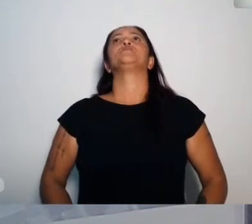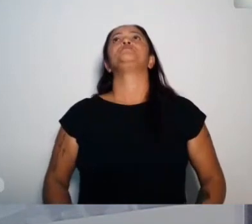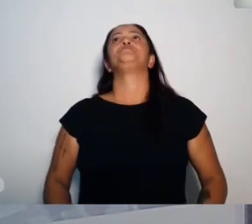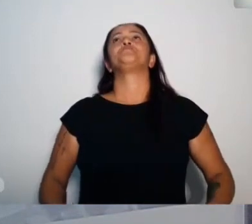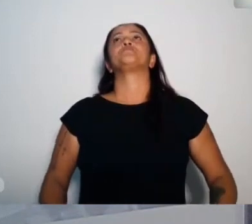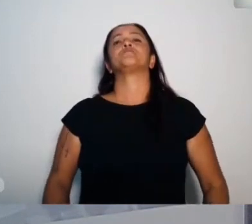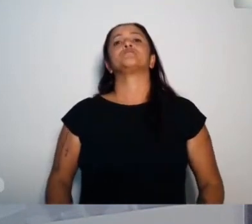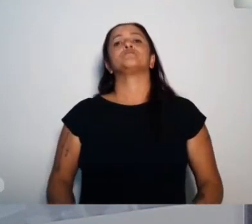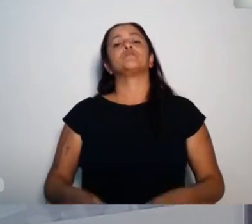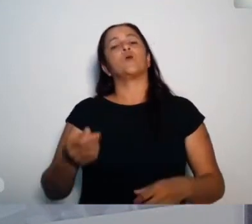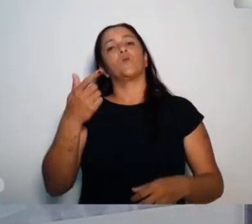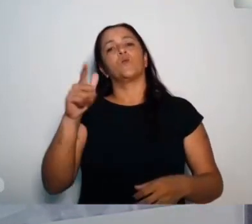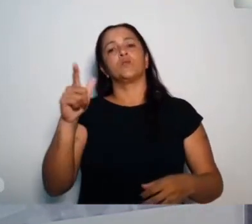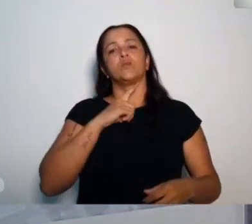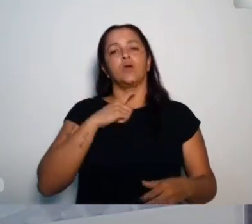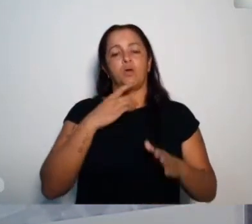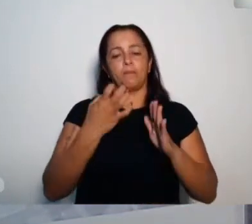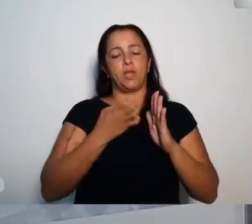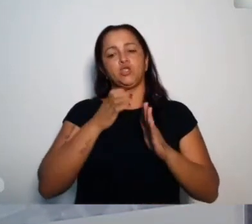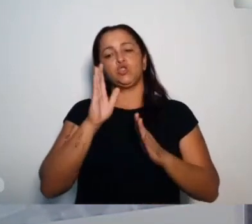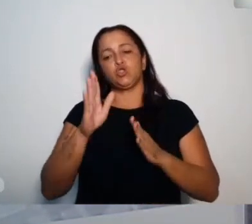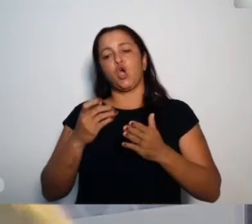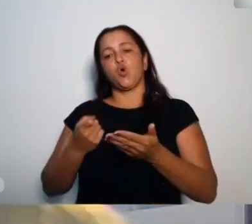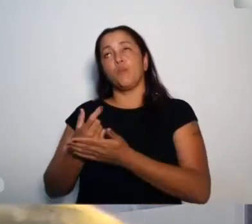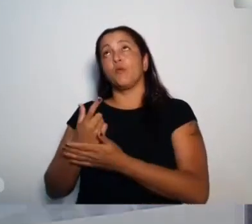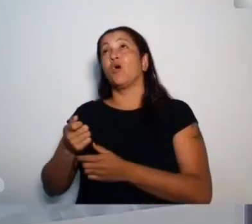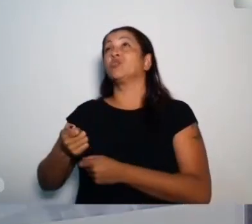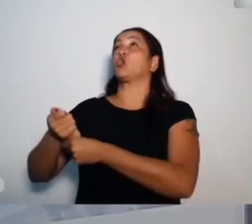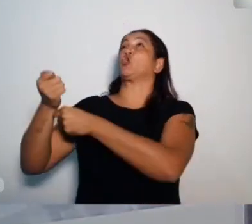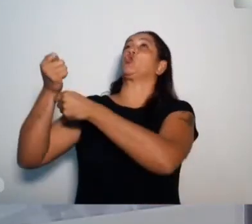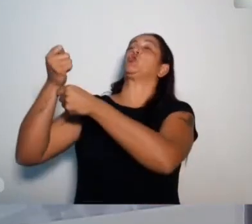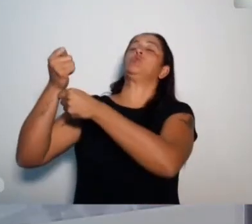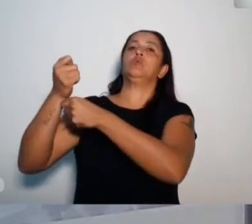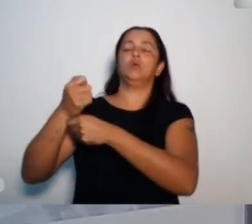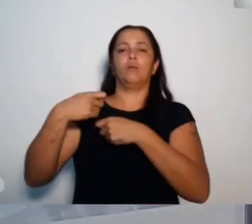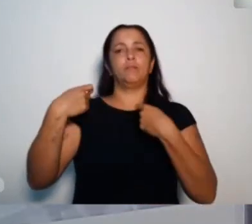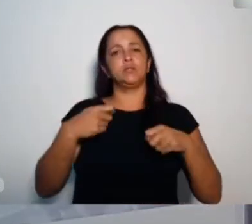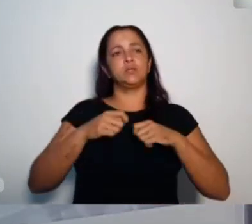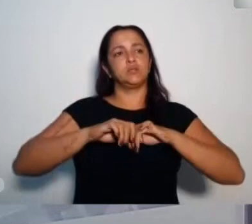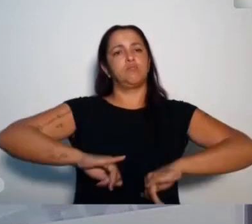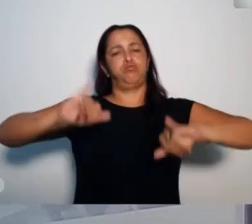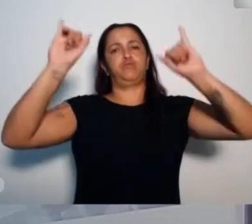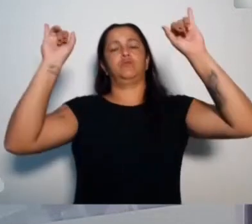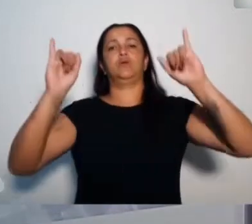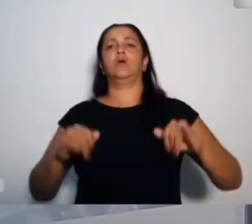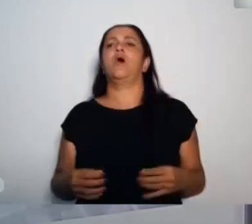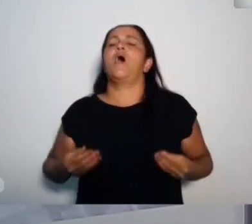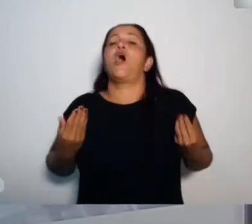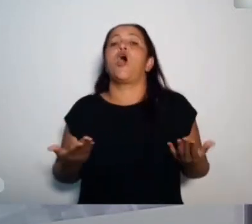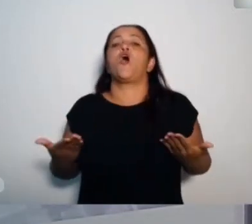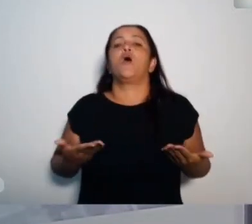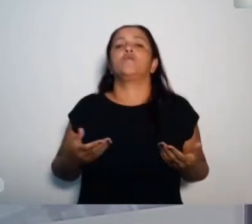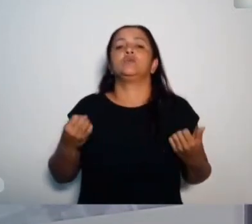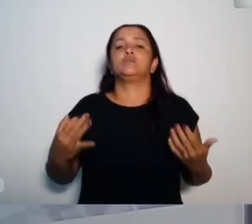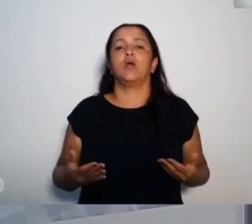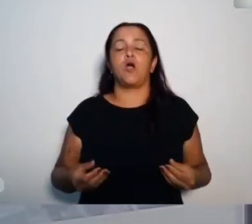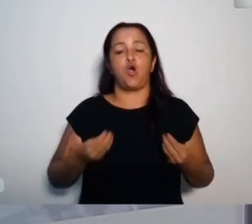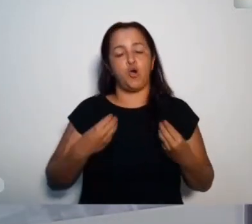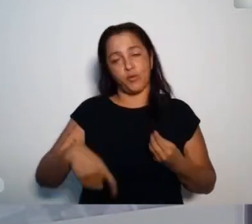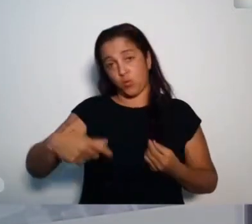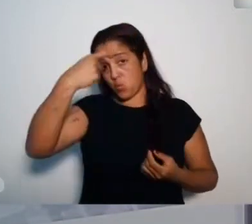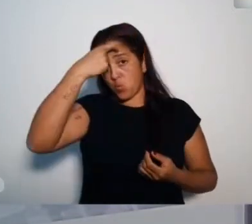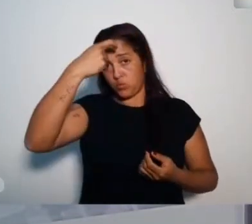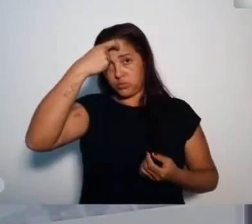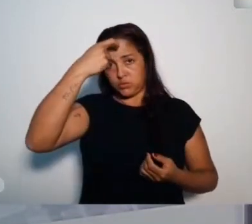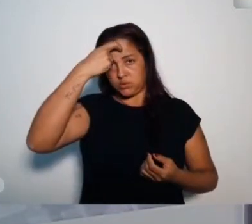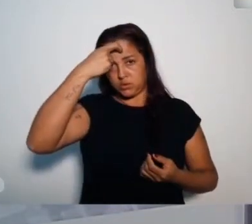Diz que tem empresa que já comprou fogos e ela precisa soltar os fogos dela. Agora nós vamos falar um pouquinho de consciência para essas